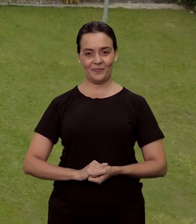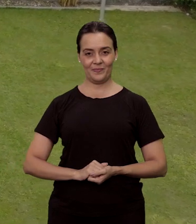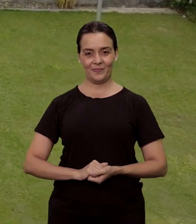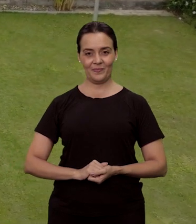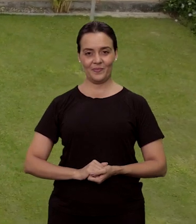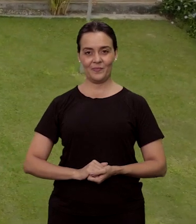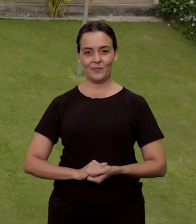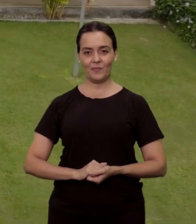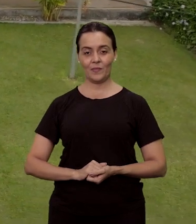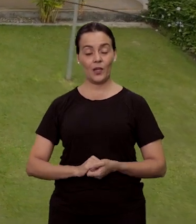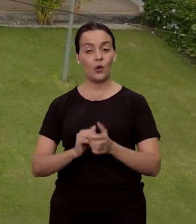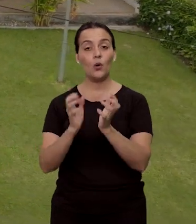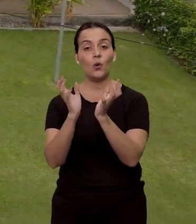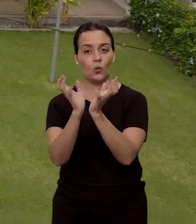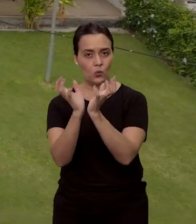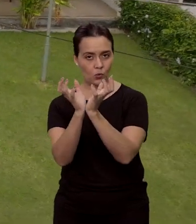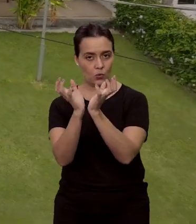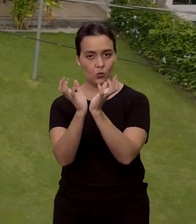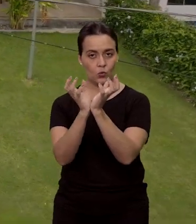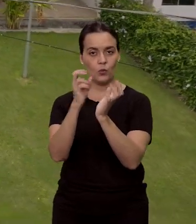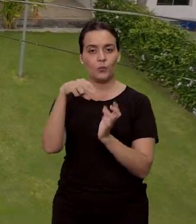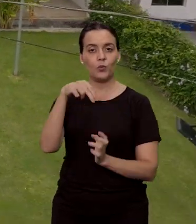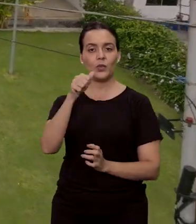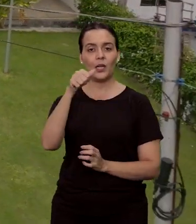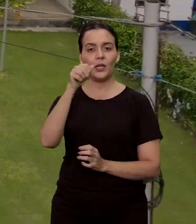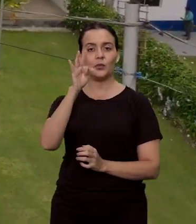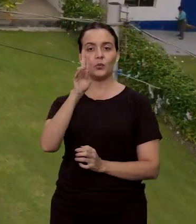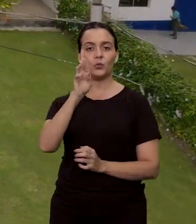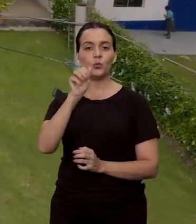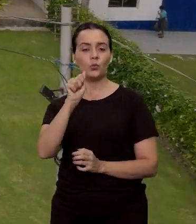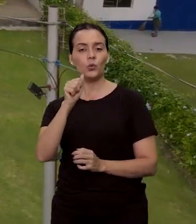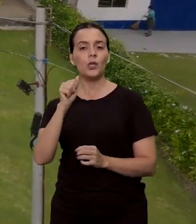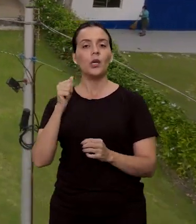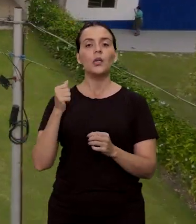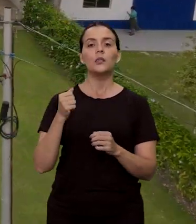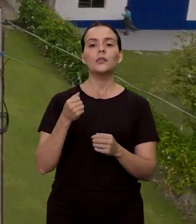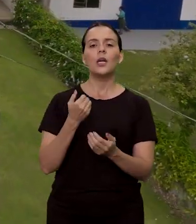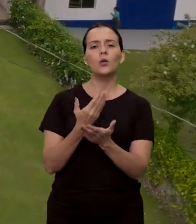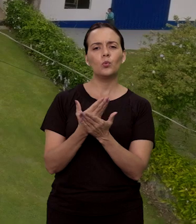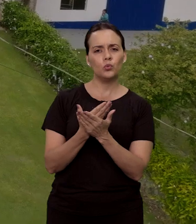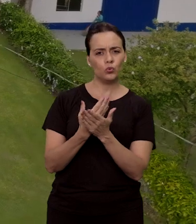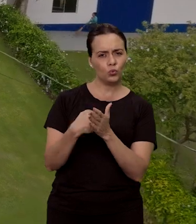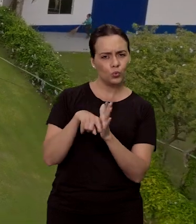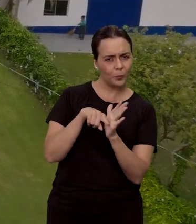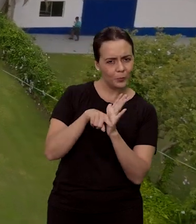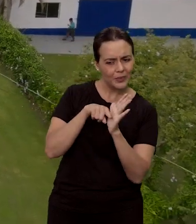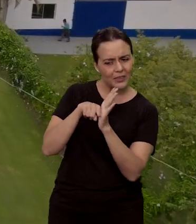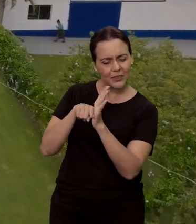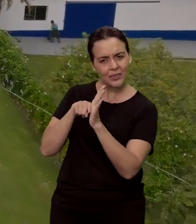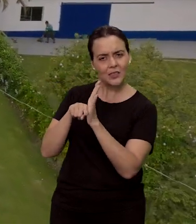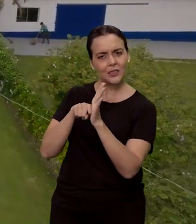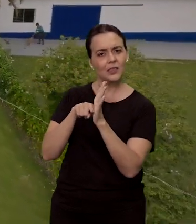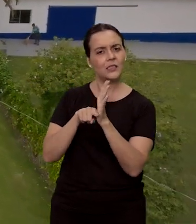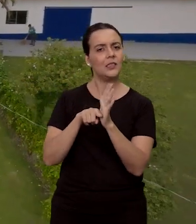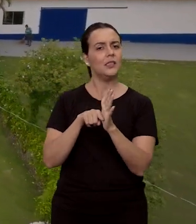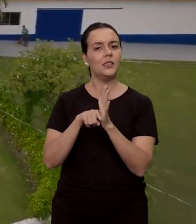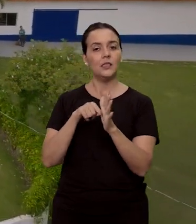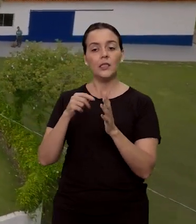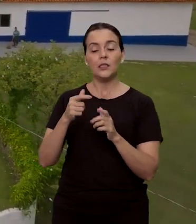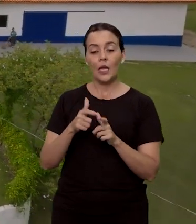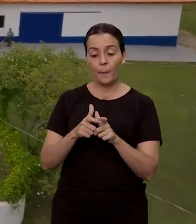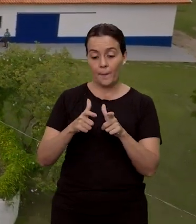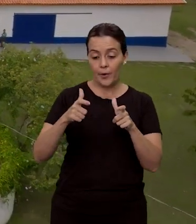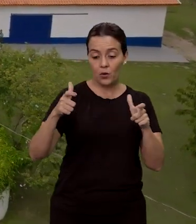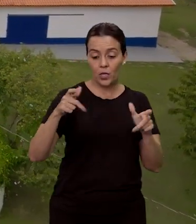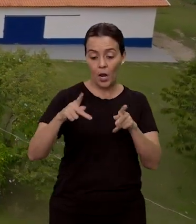O Bruno Latour, ele tem feito um estudo nos últimos tempos que mostra que o crescimento do populismo no